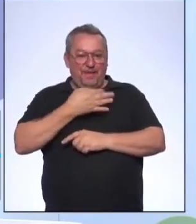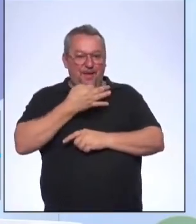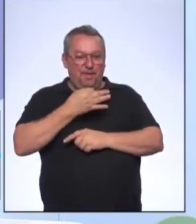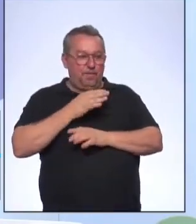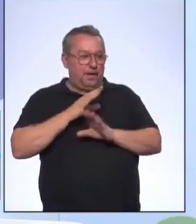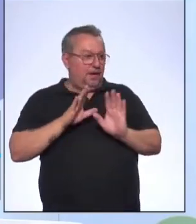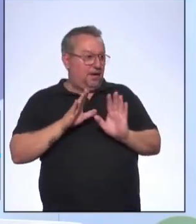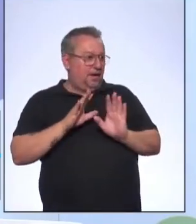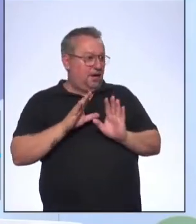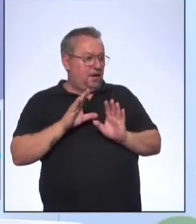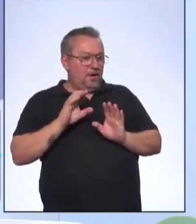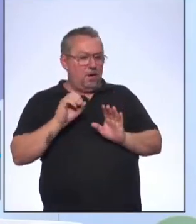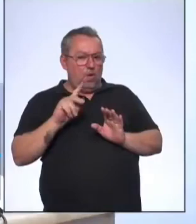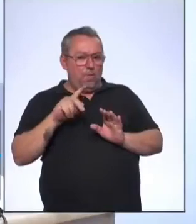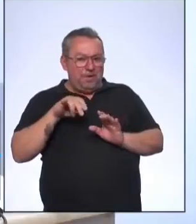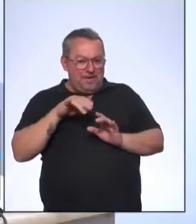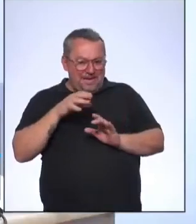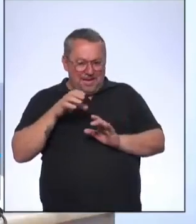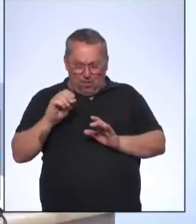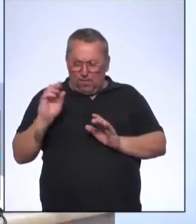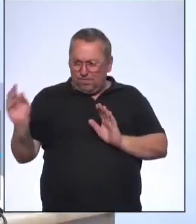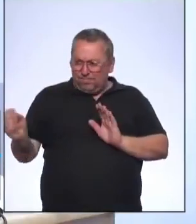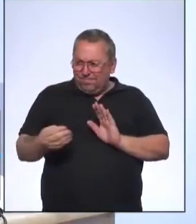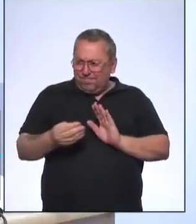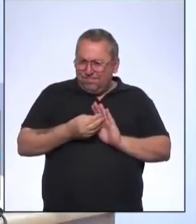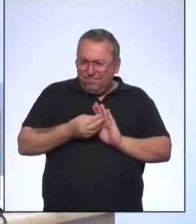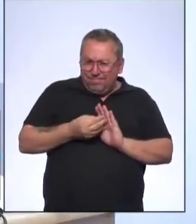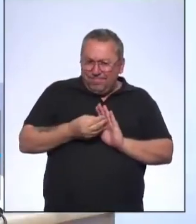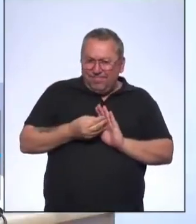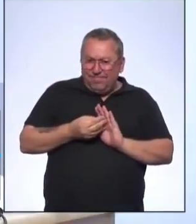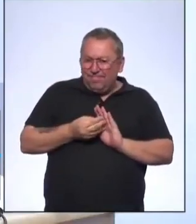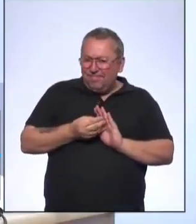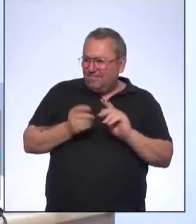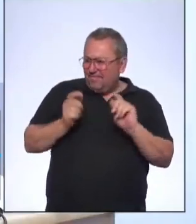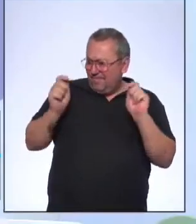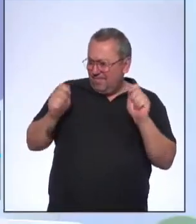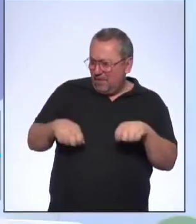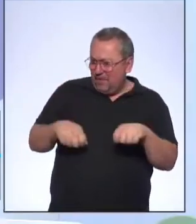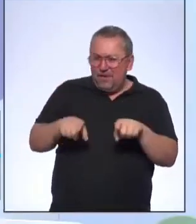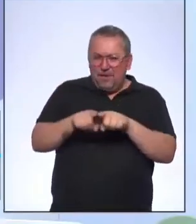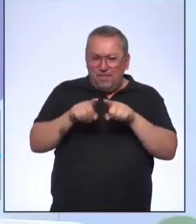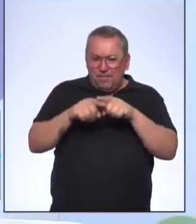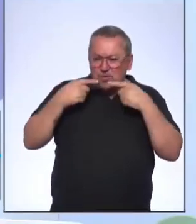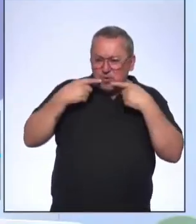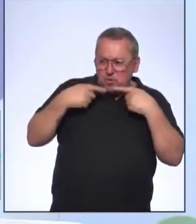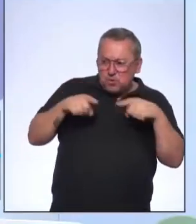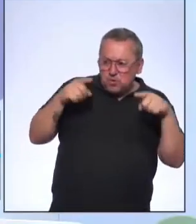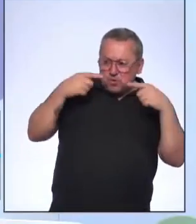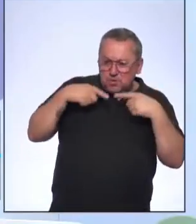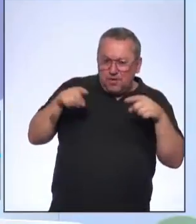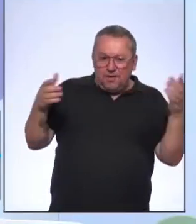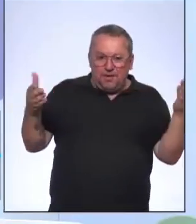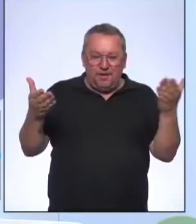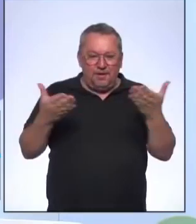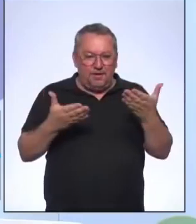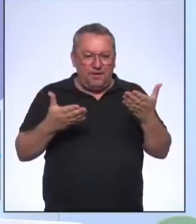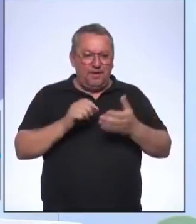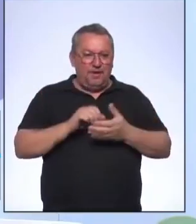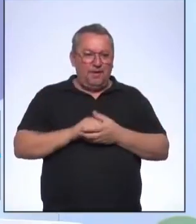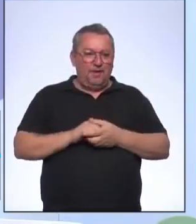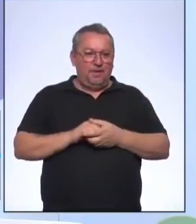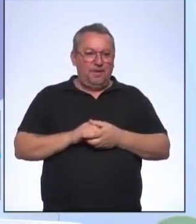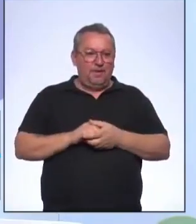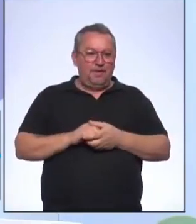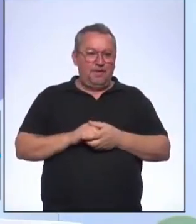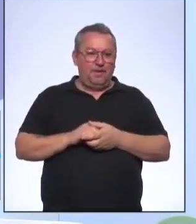como assim? A opinião, a criticidade, será? Será que a criticidade? A gente vai responder a criticidade. Eu não sei se vocês perceberam que a gente não